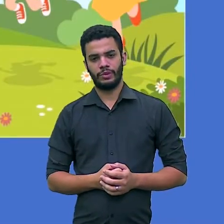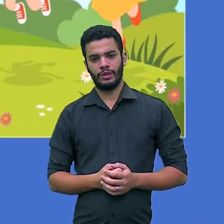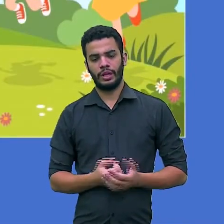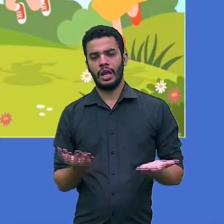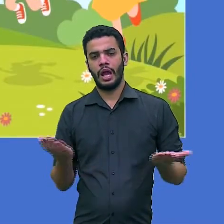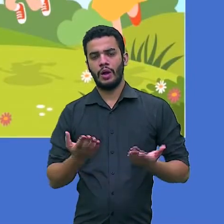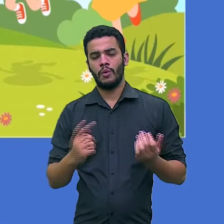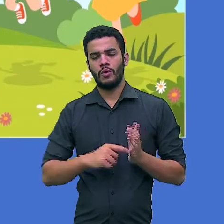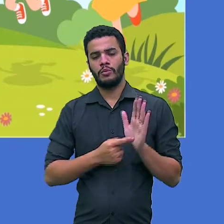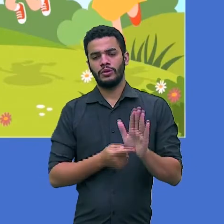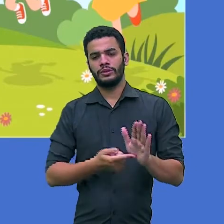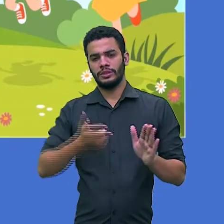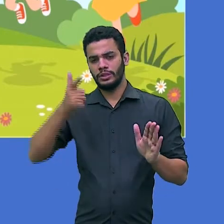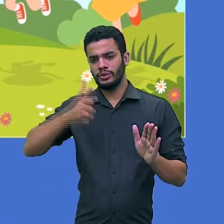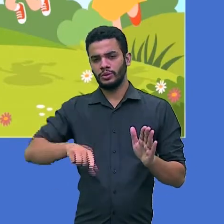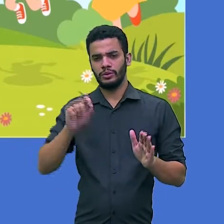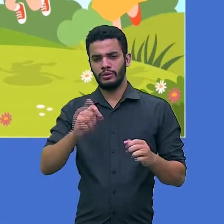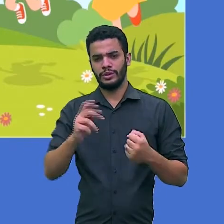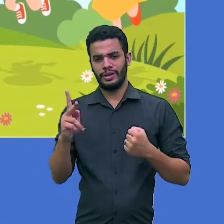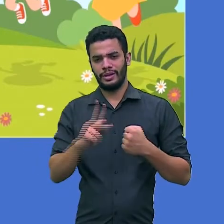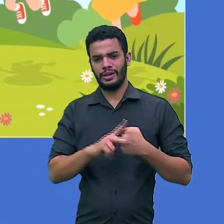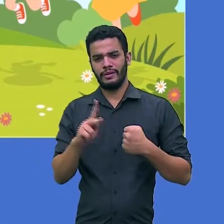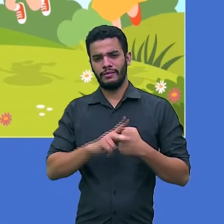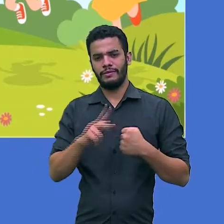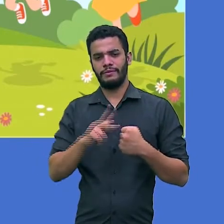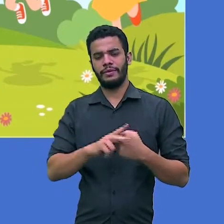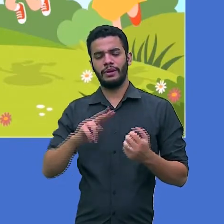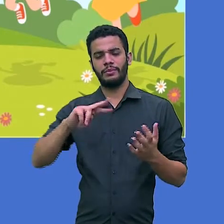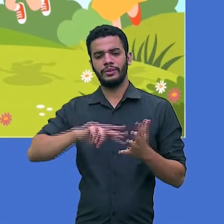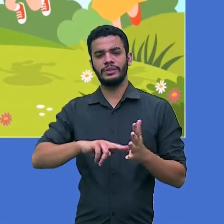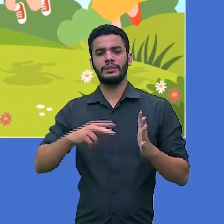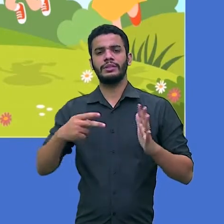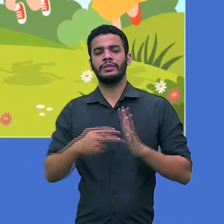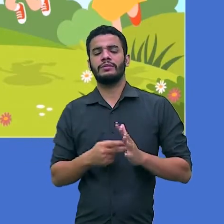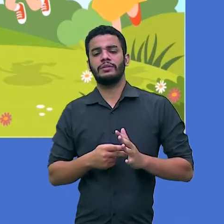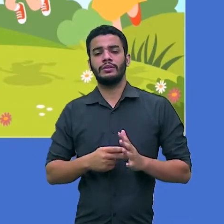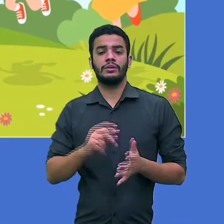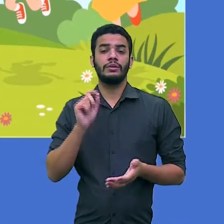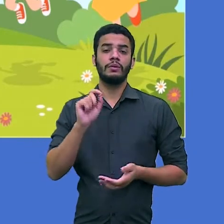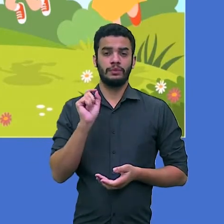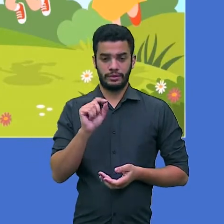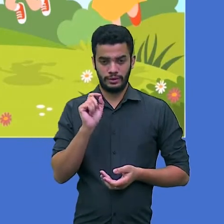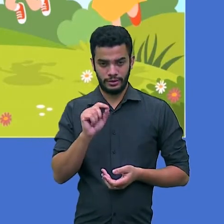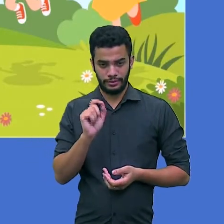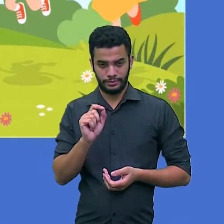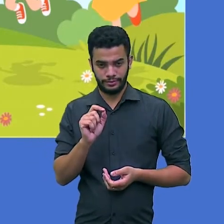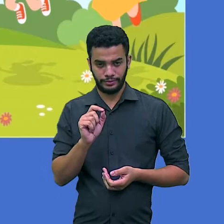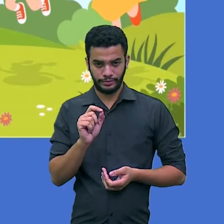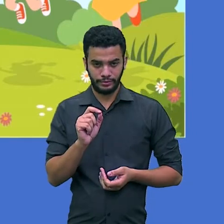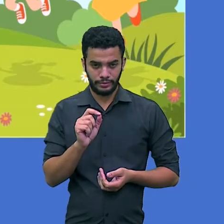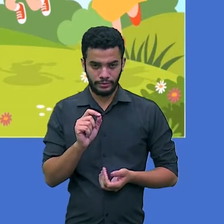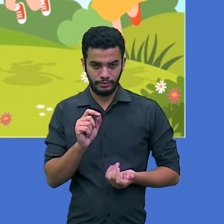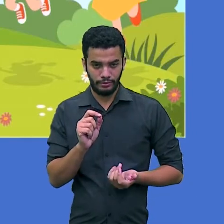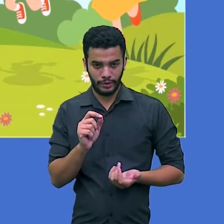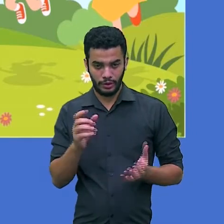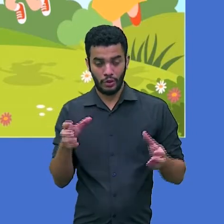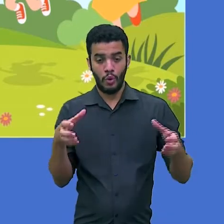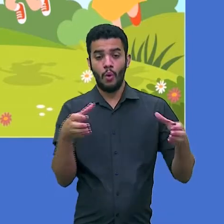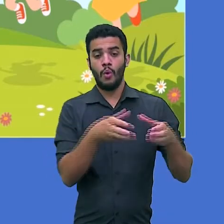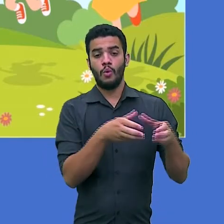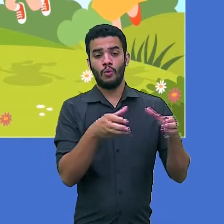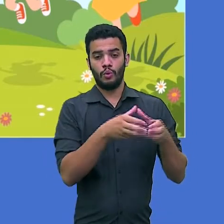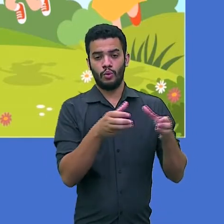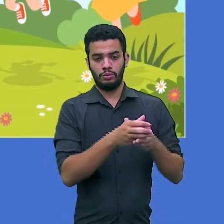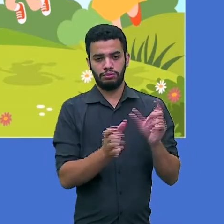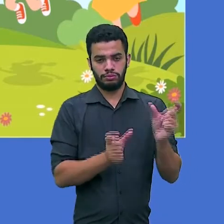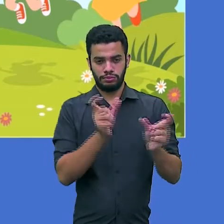verbo mais uma vez. Verbo é o que mesmo? Você consegue se lembrar aí na sua casa? Verbo é a classe de palavras que